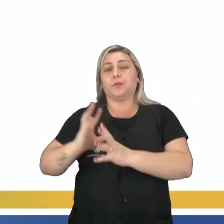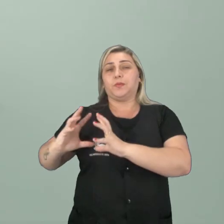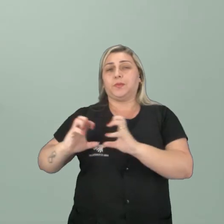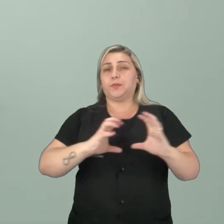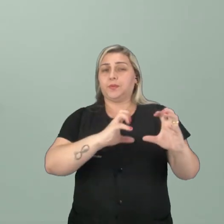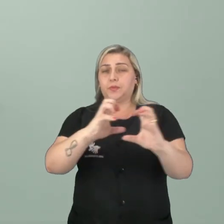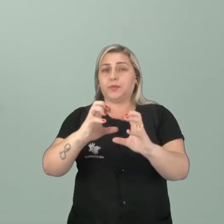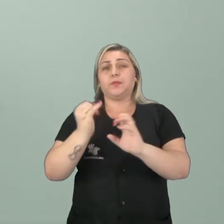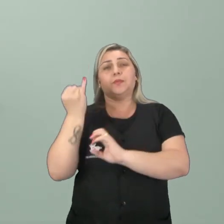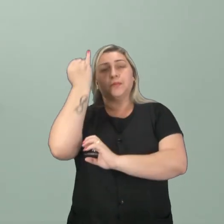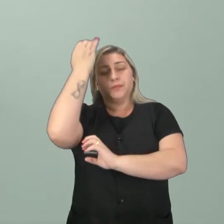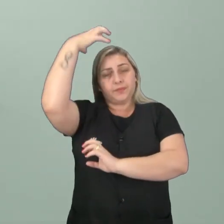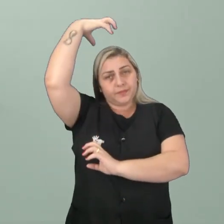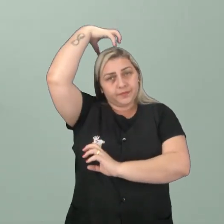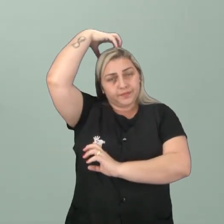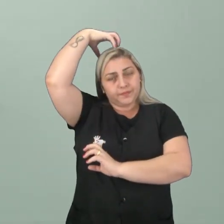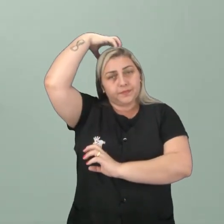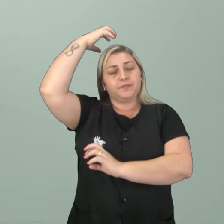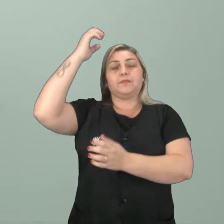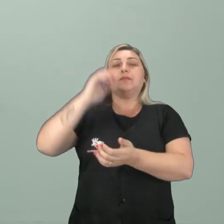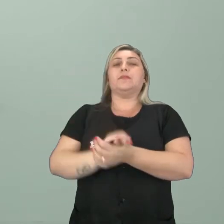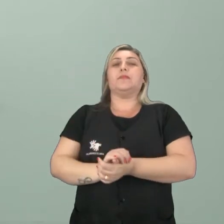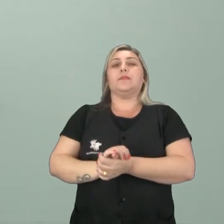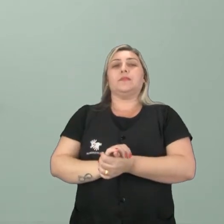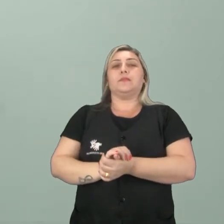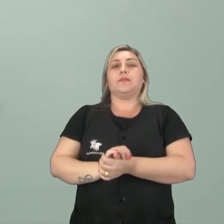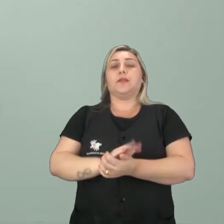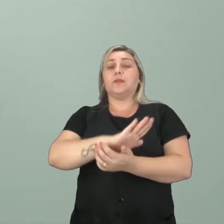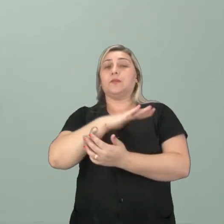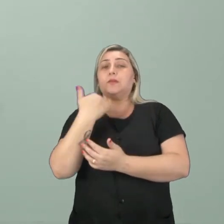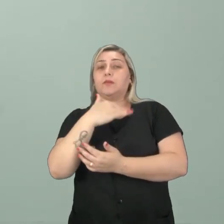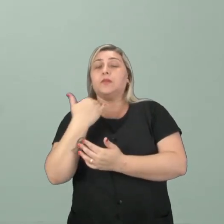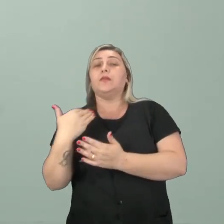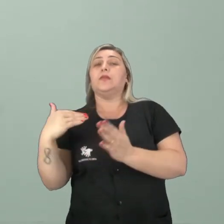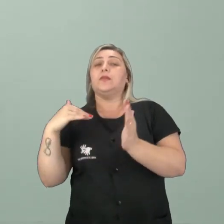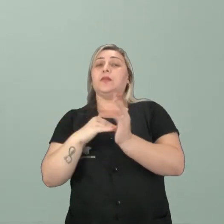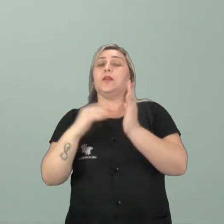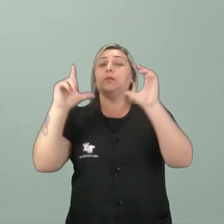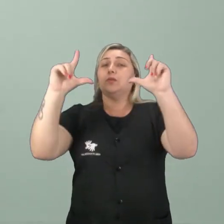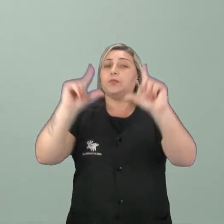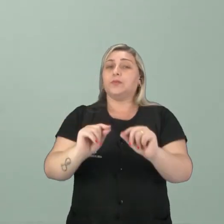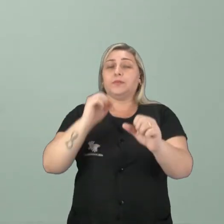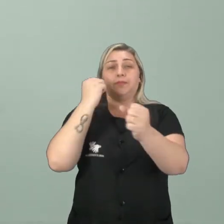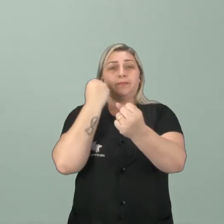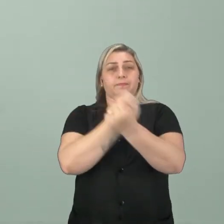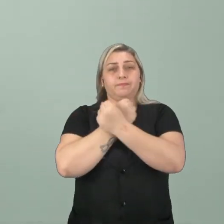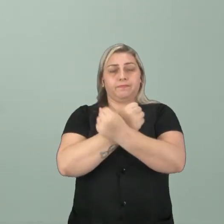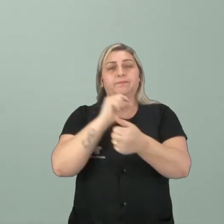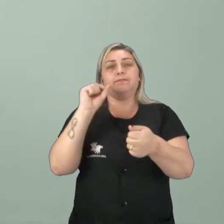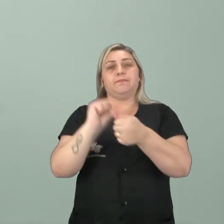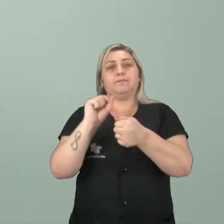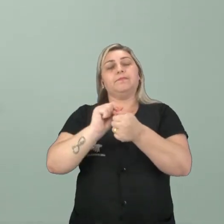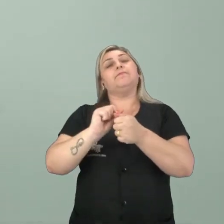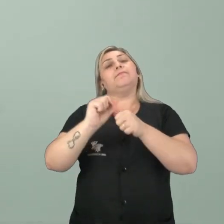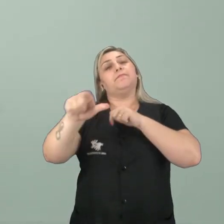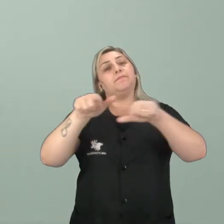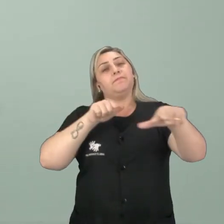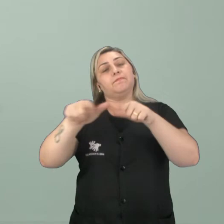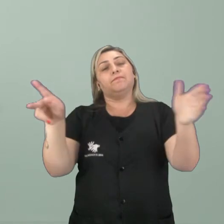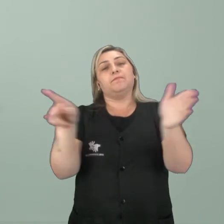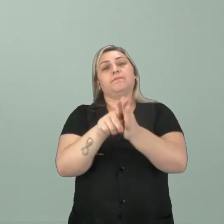conflitos ainda lá no Império Romano e acabaram chegando nessa fase ainda como poucos escravos e faziam mais serviços